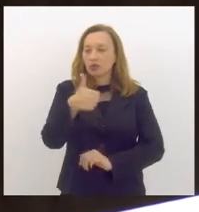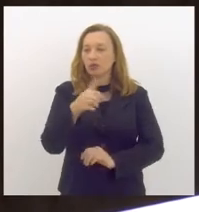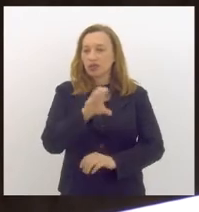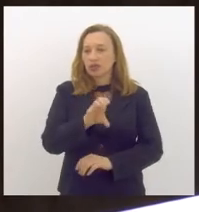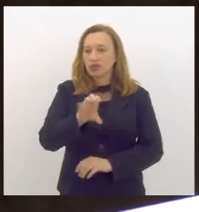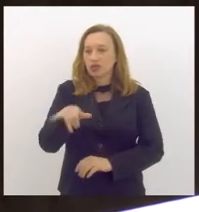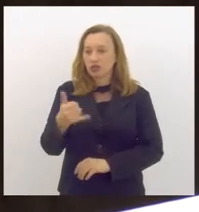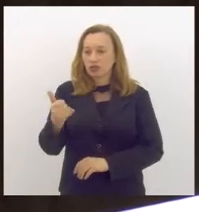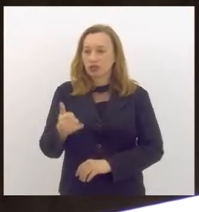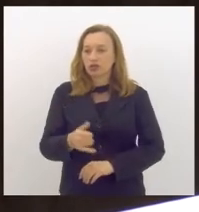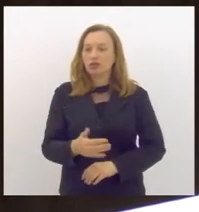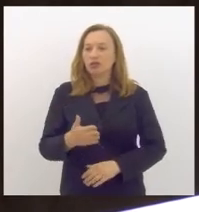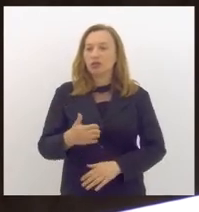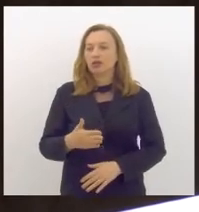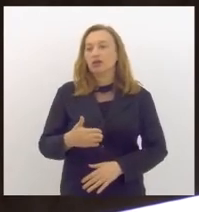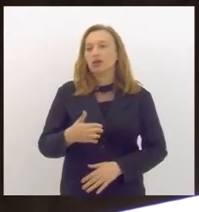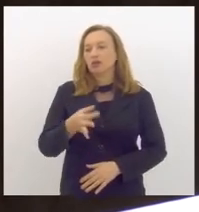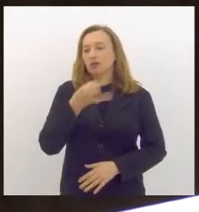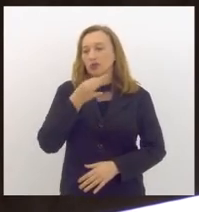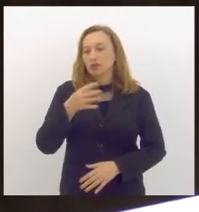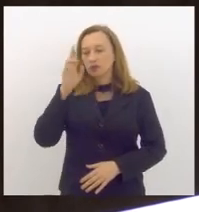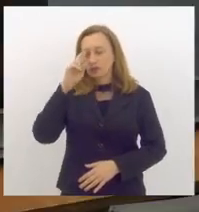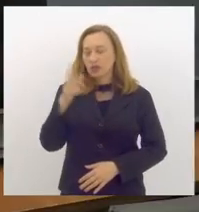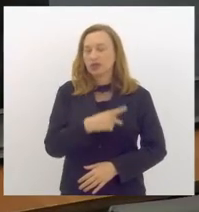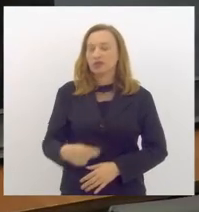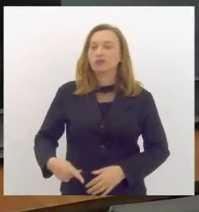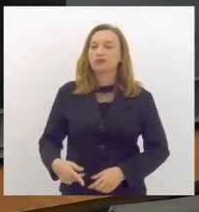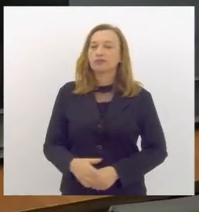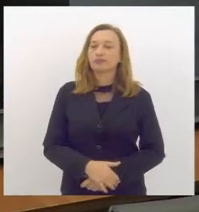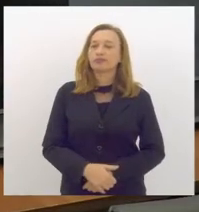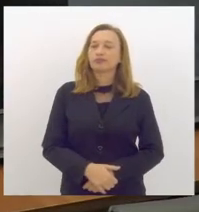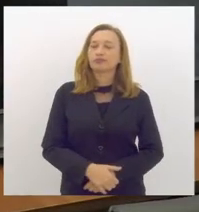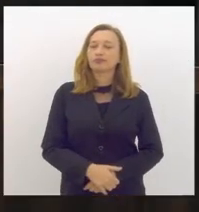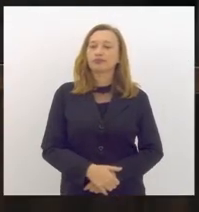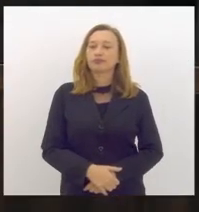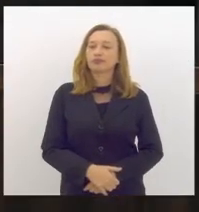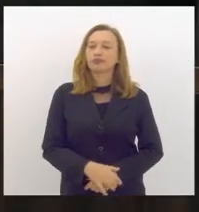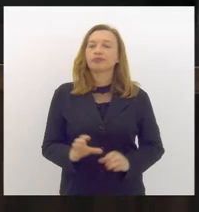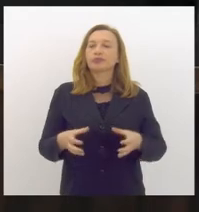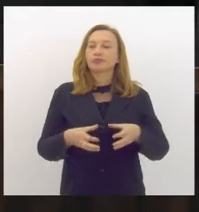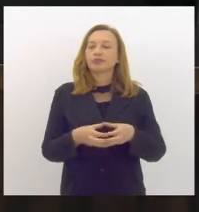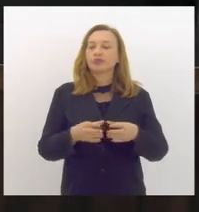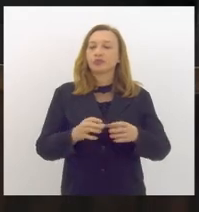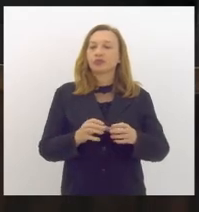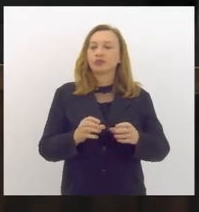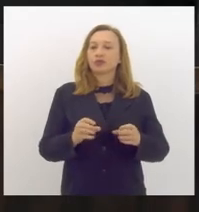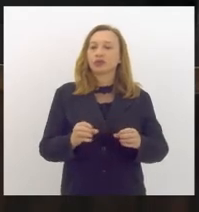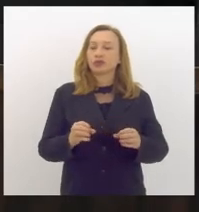CCJ. É o parecer, senhor presidente. Pela Comissão de Defesa do